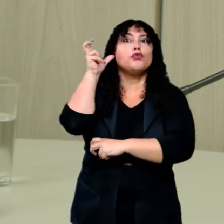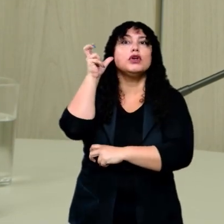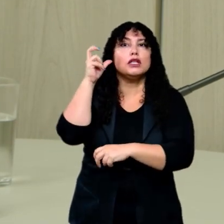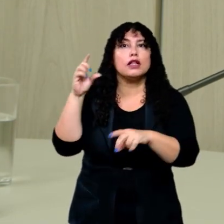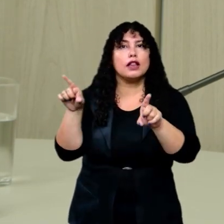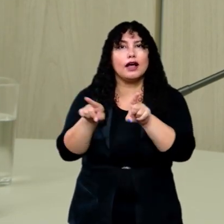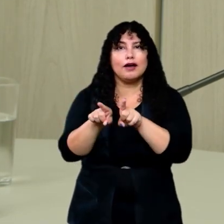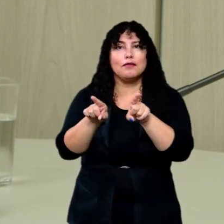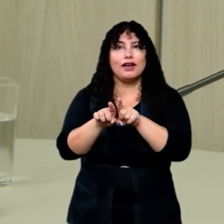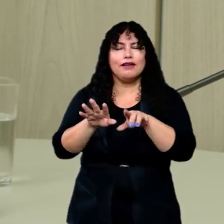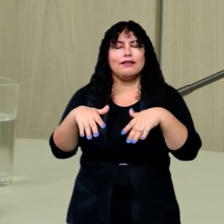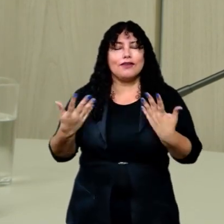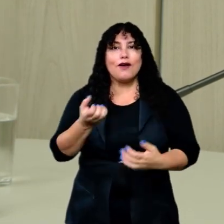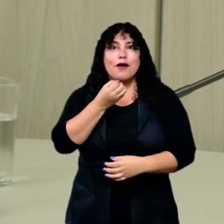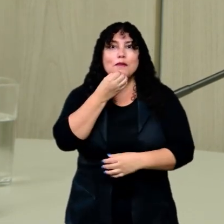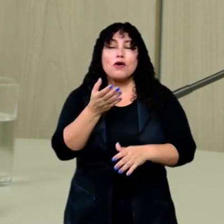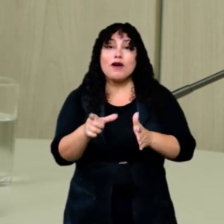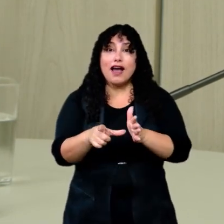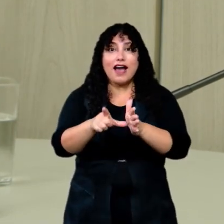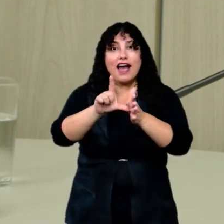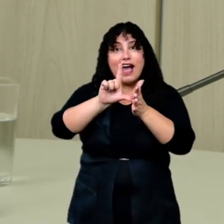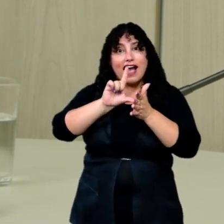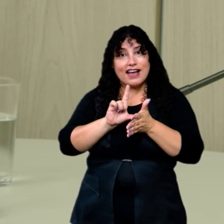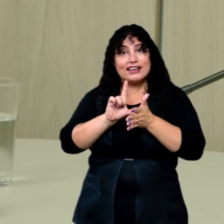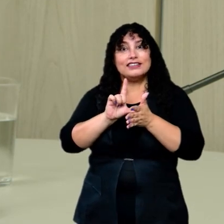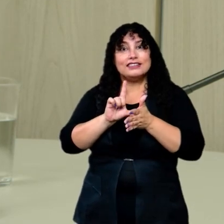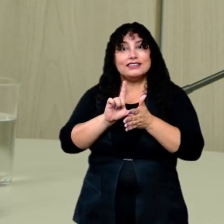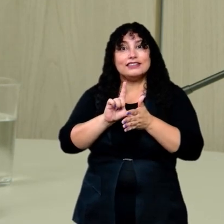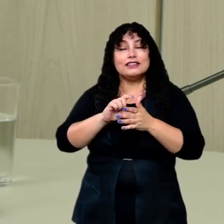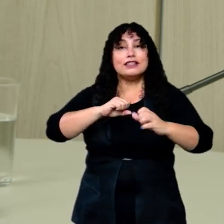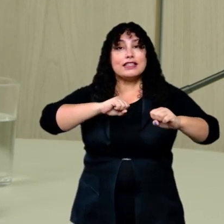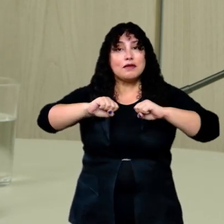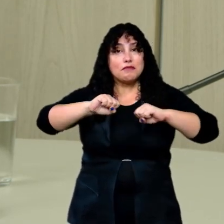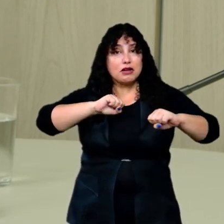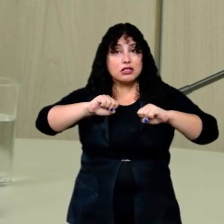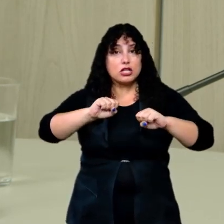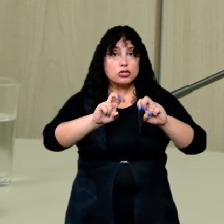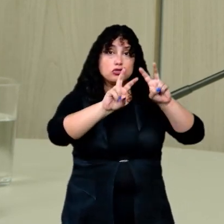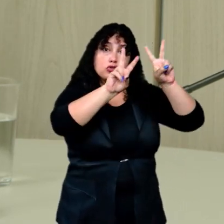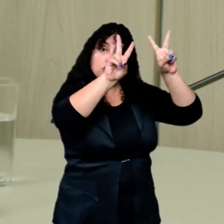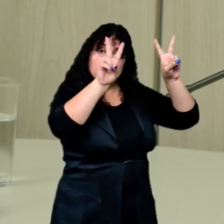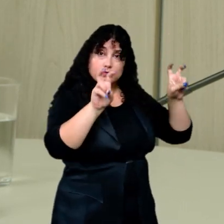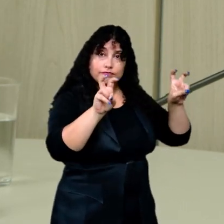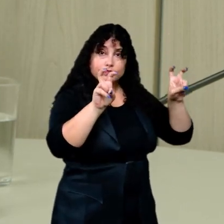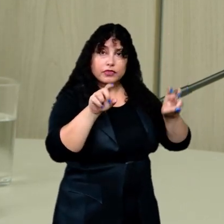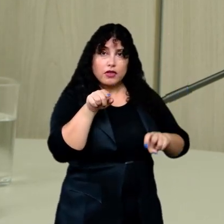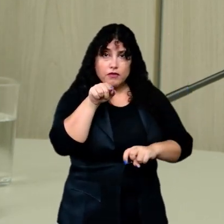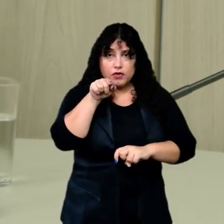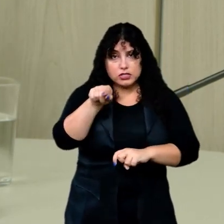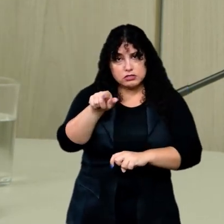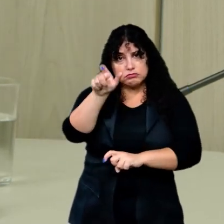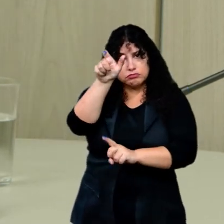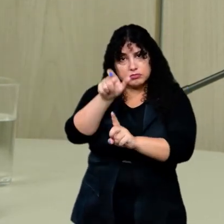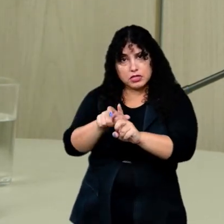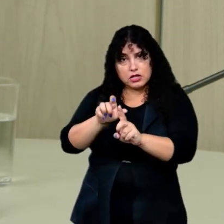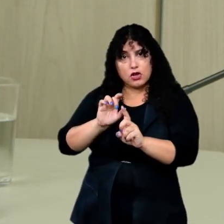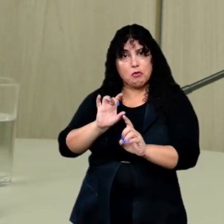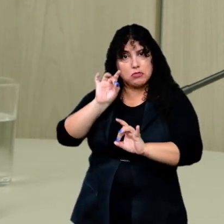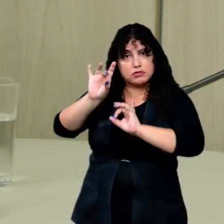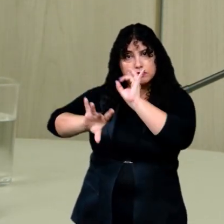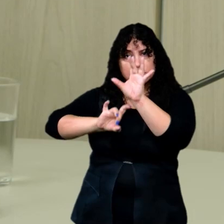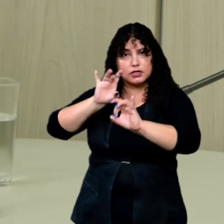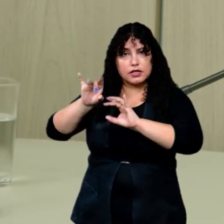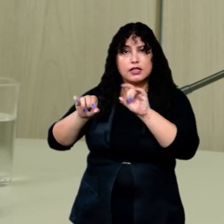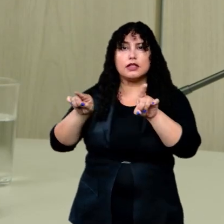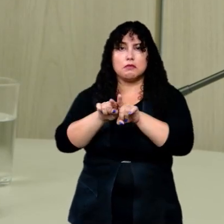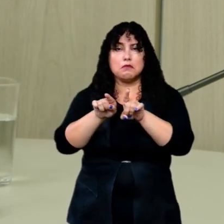sim. Então, isso é muito bom. Mas antes a gente, né, debater mais um pouquinho sobre o assunto, Você, enquanto especialista, né,